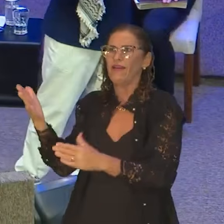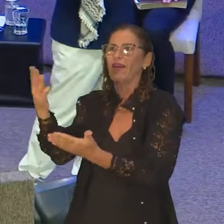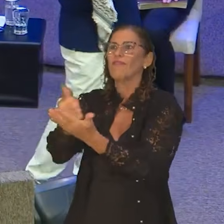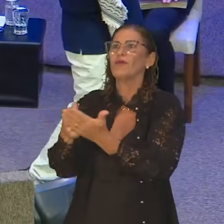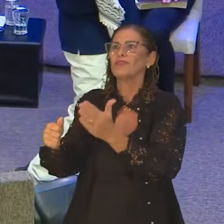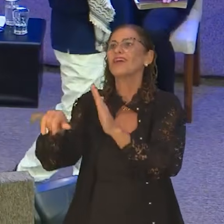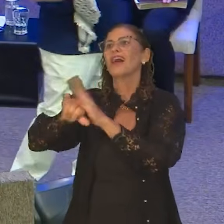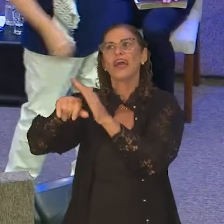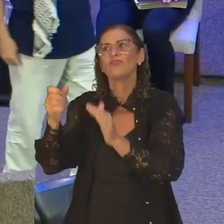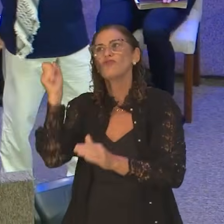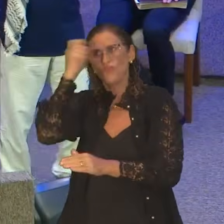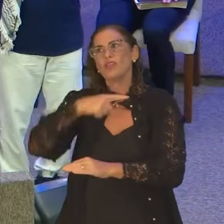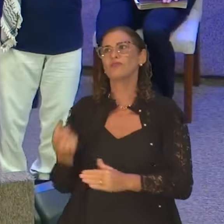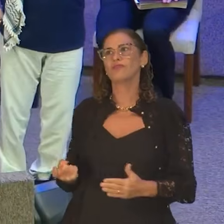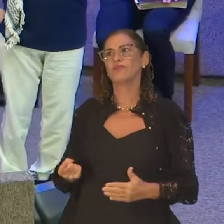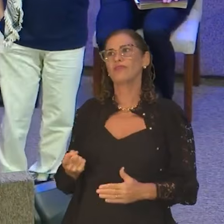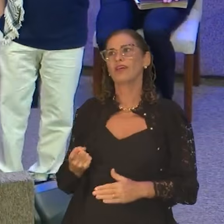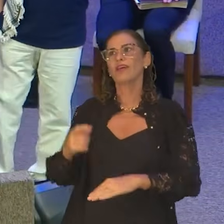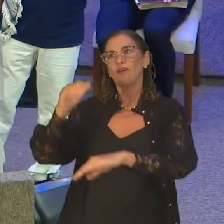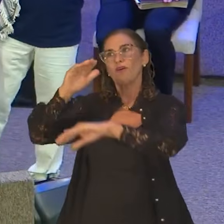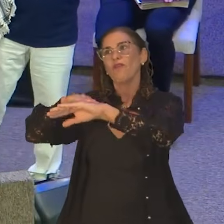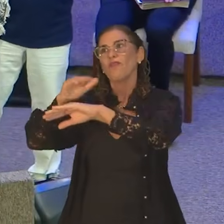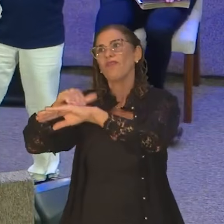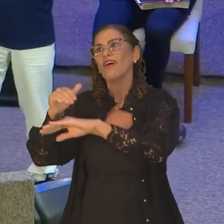para dizer: Jesus te ama.